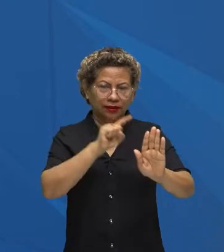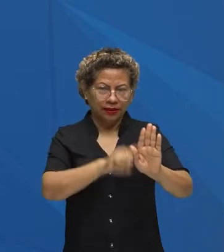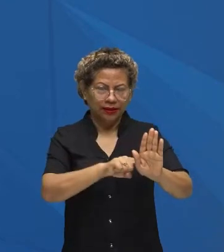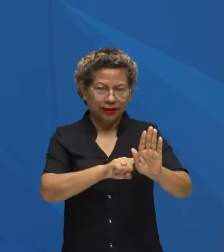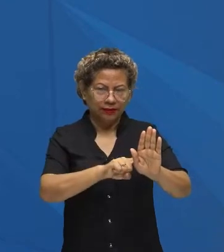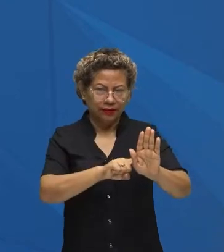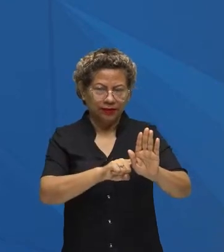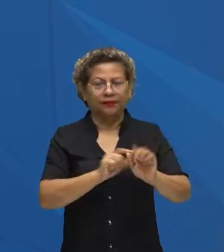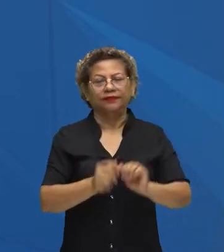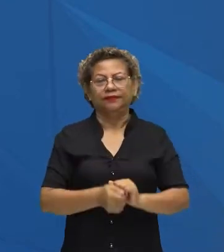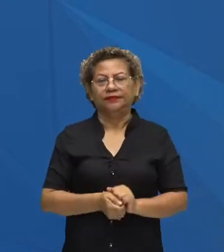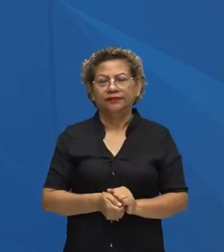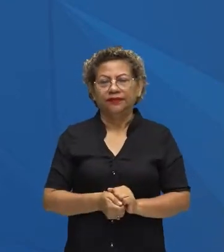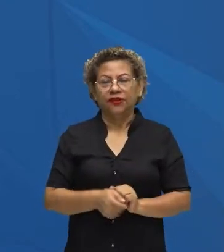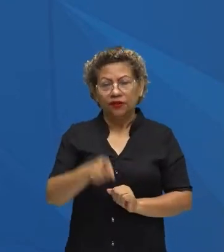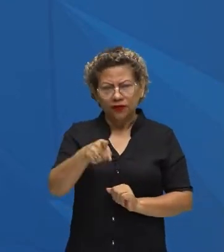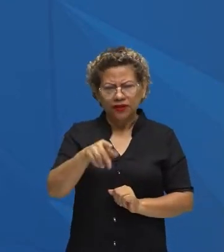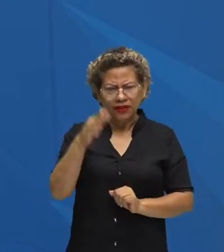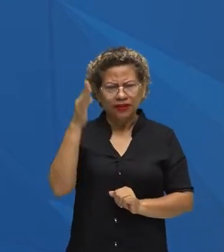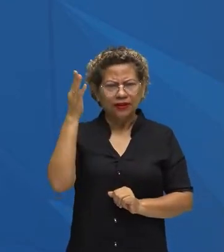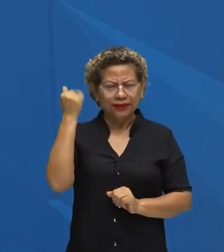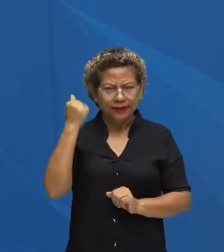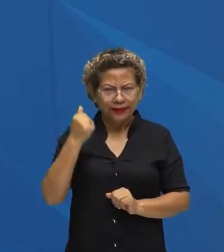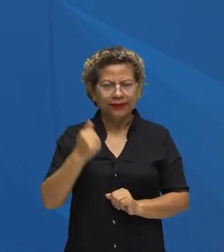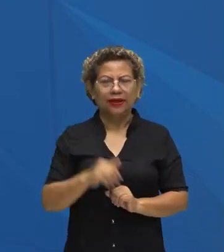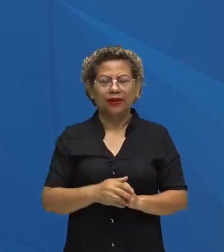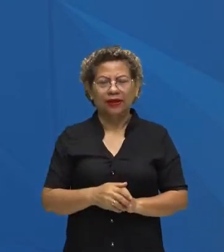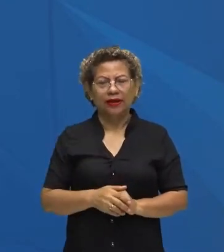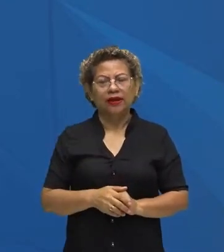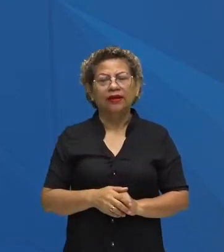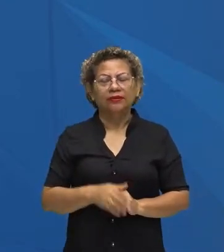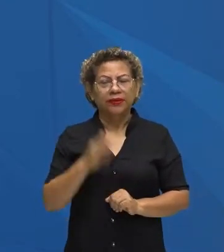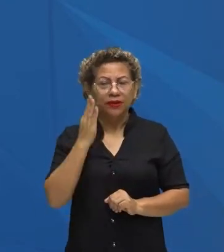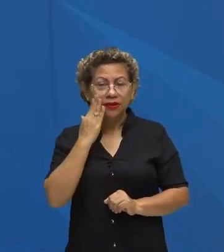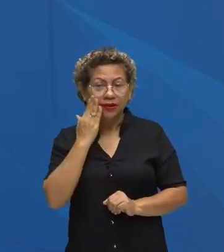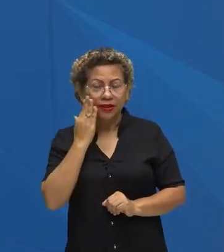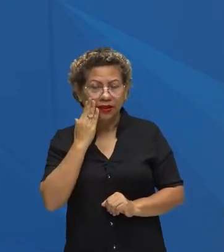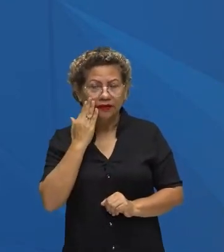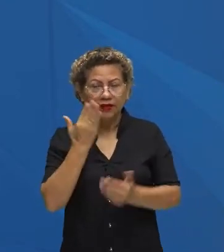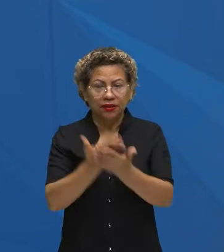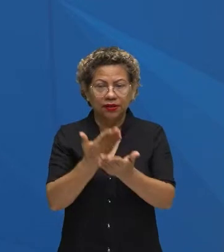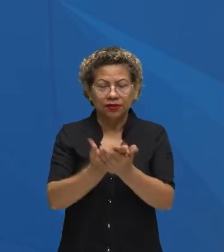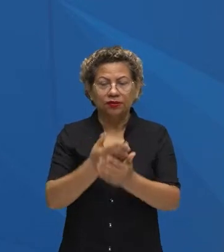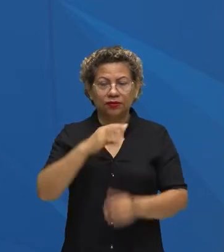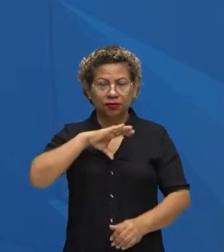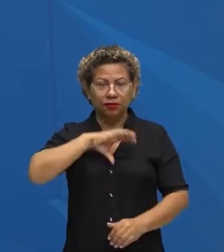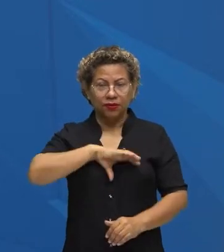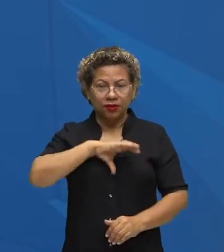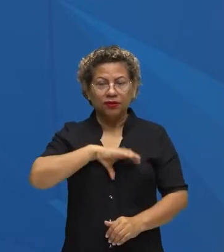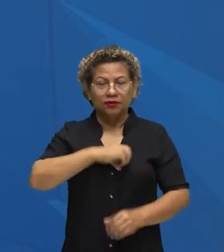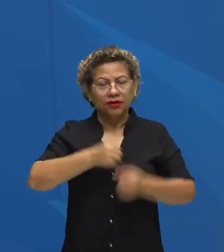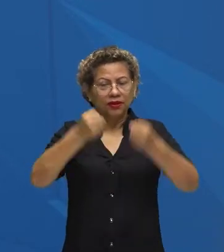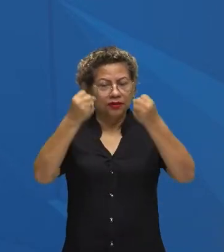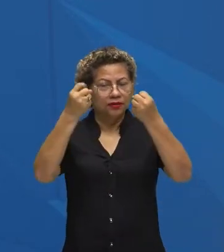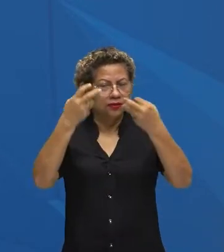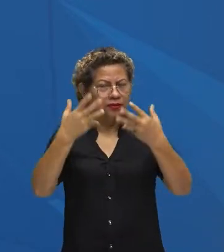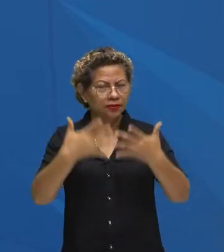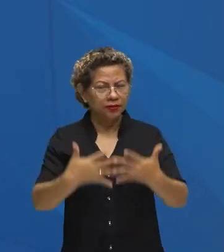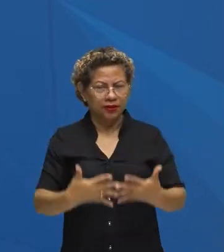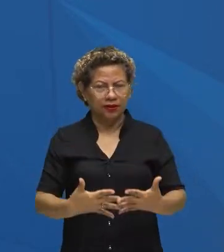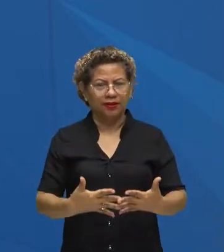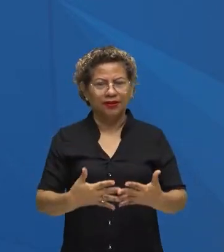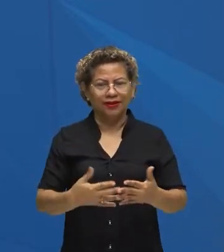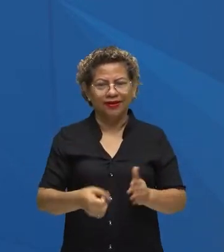certeza vocês já ouviram nas aulas de língua portuguesa, né? Quando os professores estão explicando sobre as figuras de linguagem,